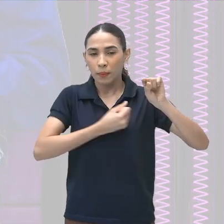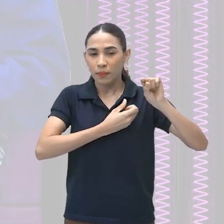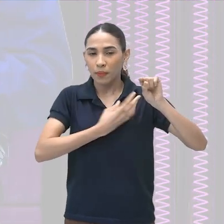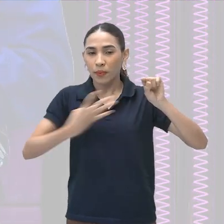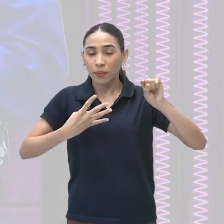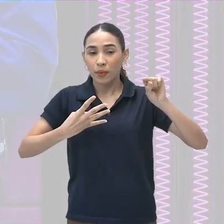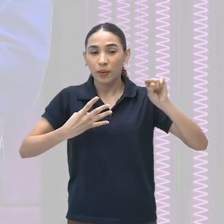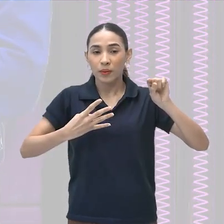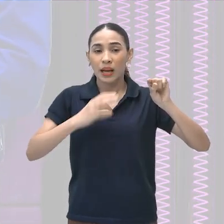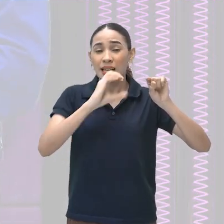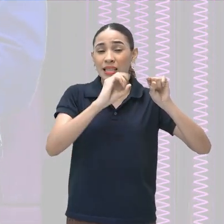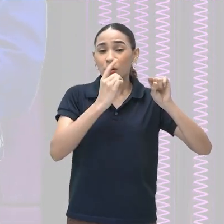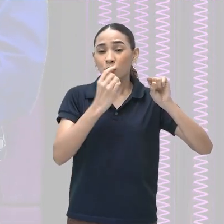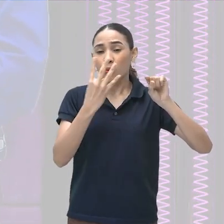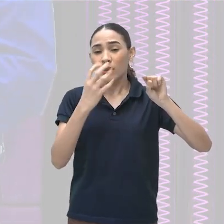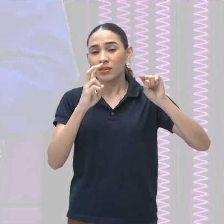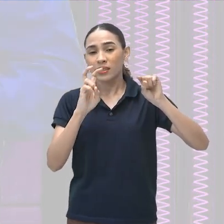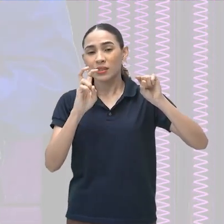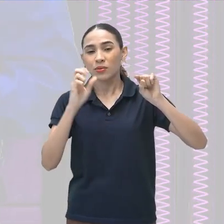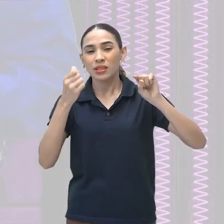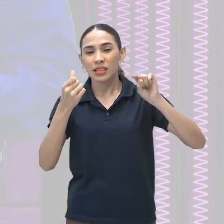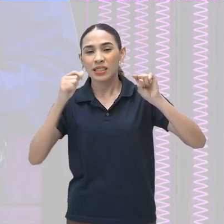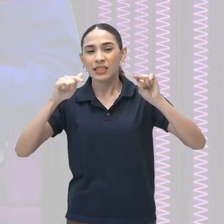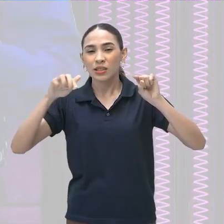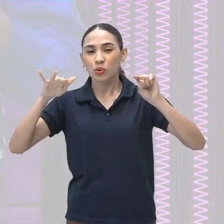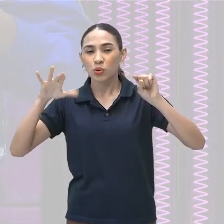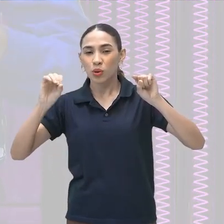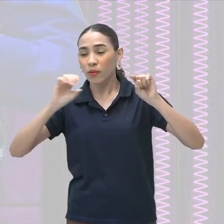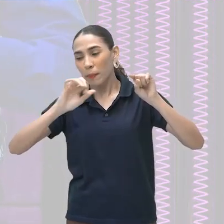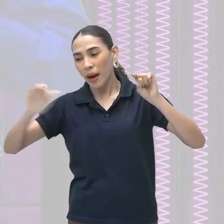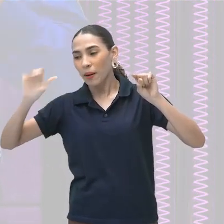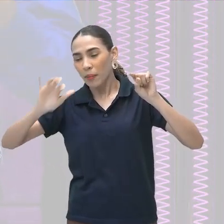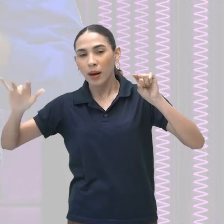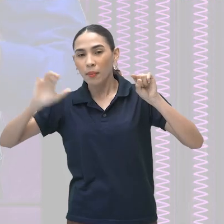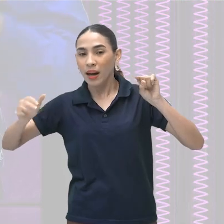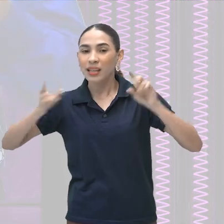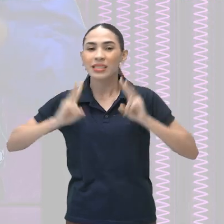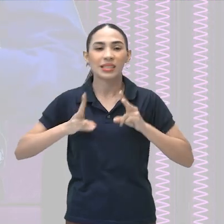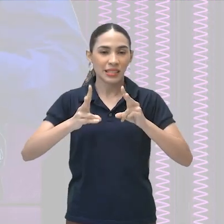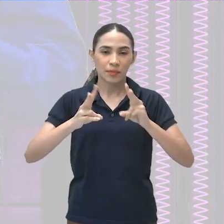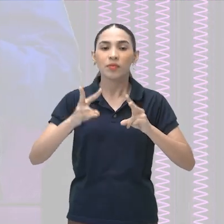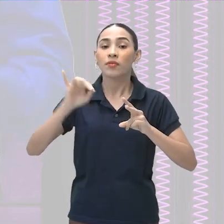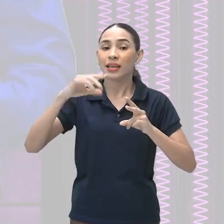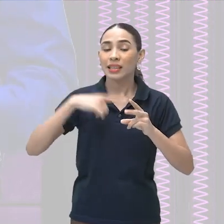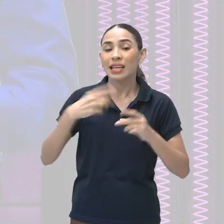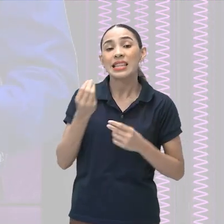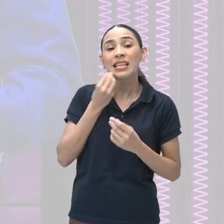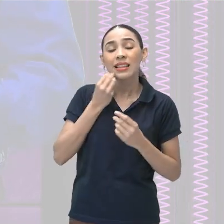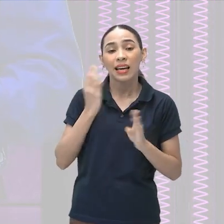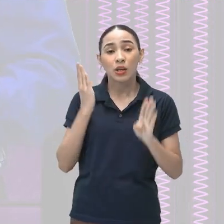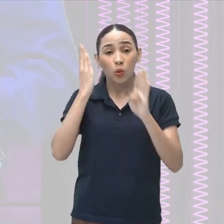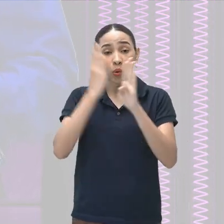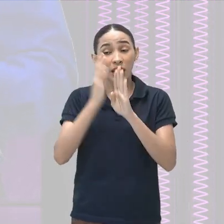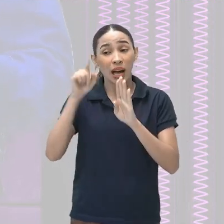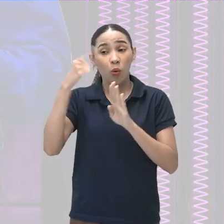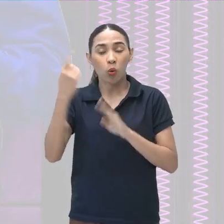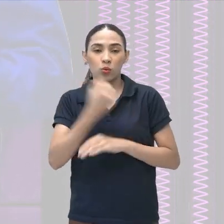uma quantidade finita de casas decimais. Sempre eu vou ter, toda vez que eu tentar encontrar a próxima